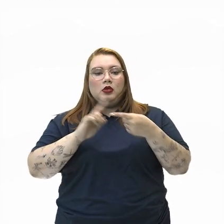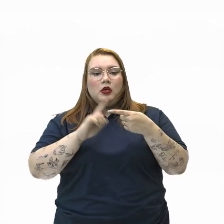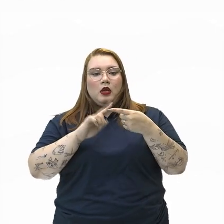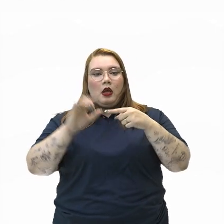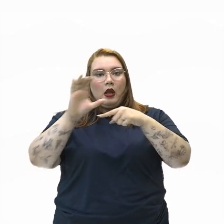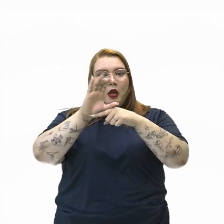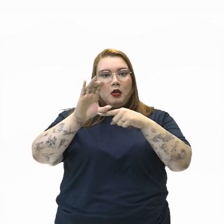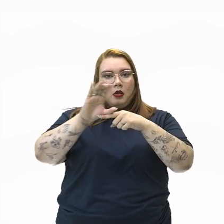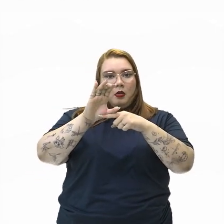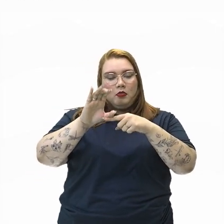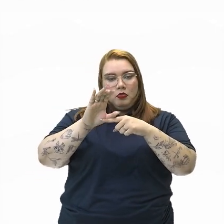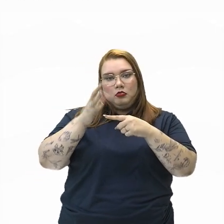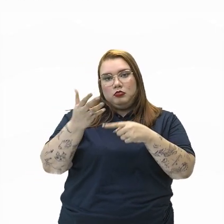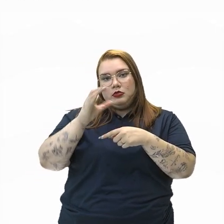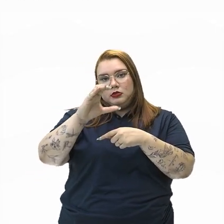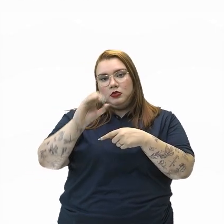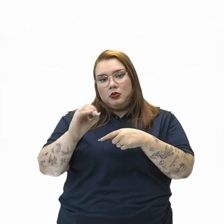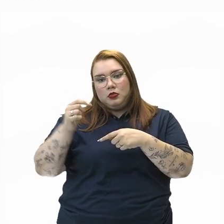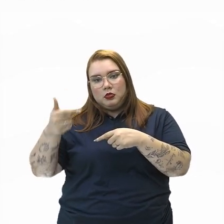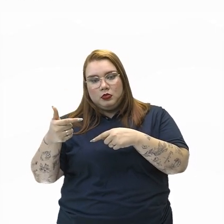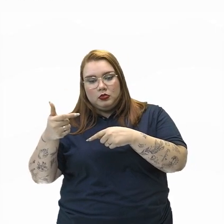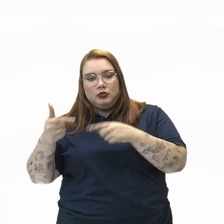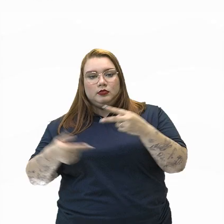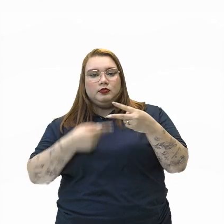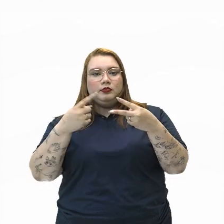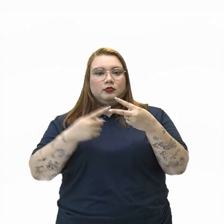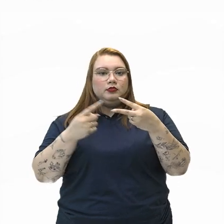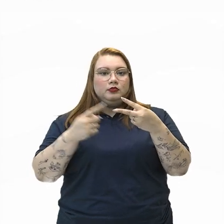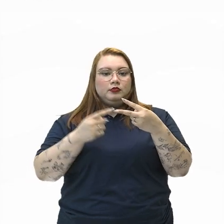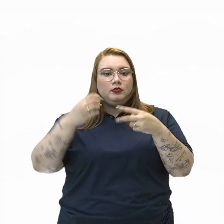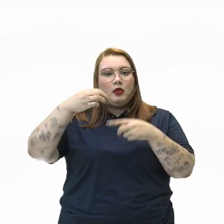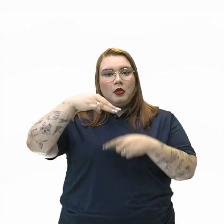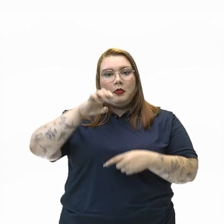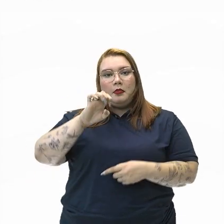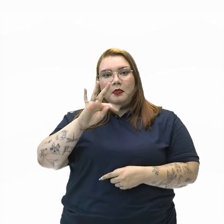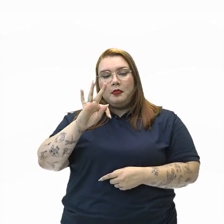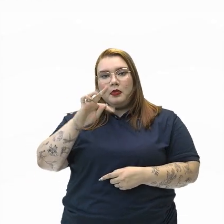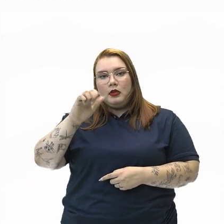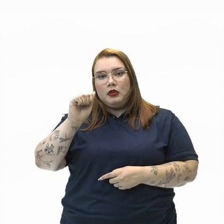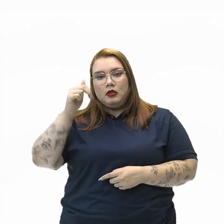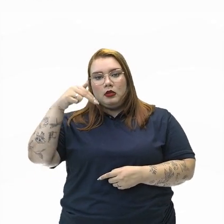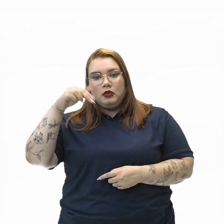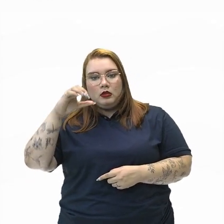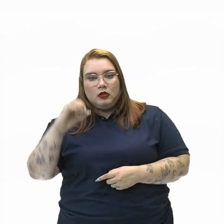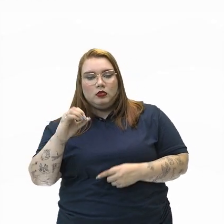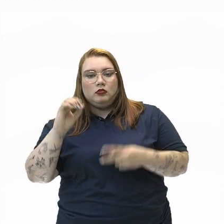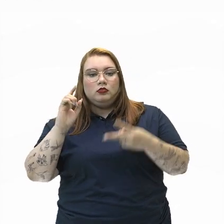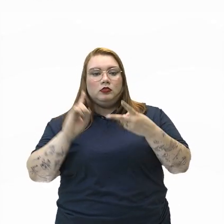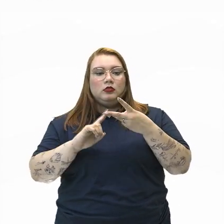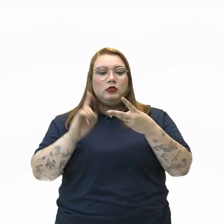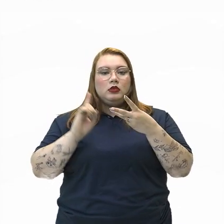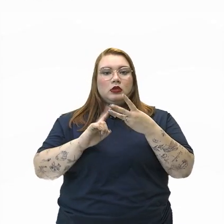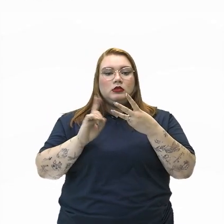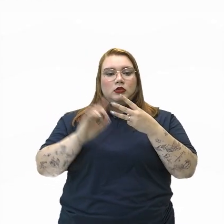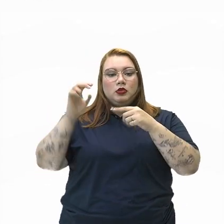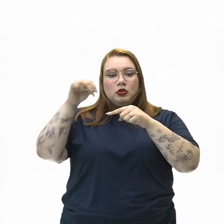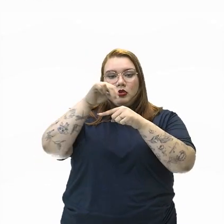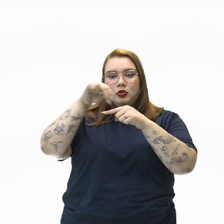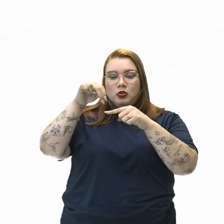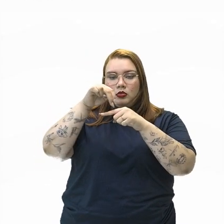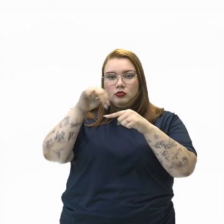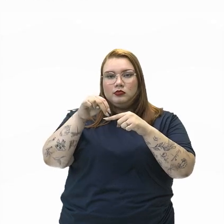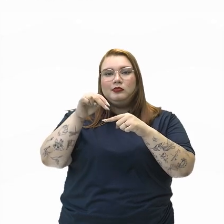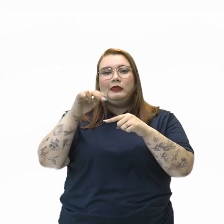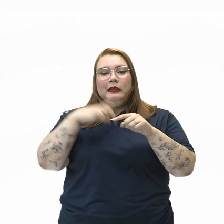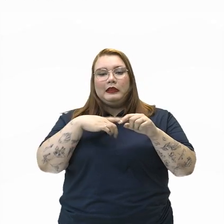carbono, conhecido também como CO2 aí, o metano, óxidos de nitrogênio,